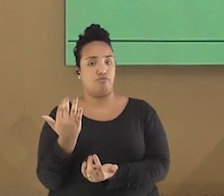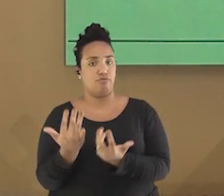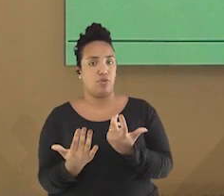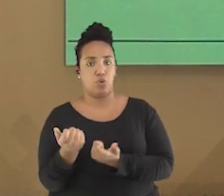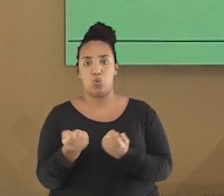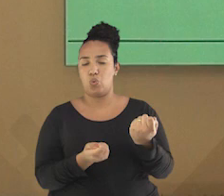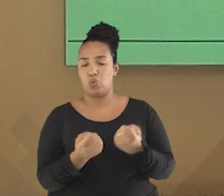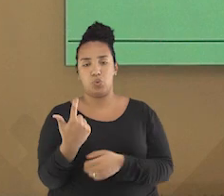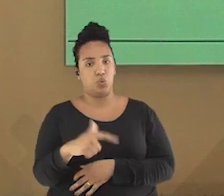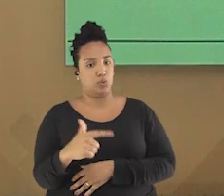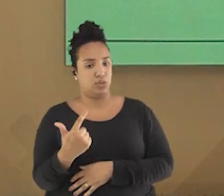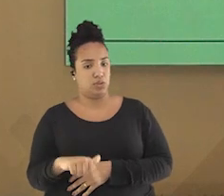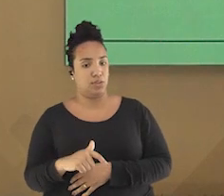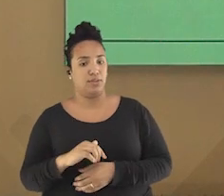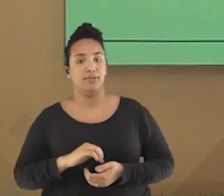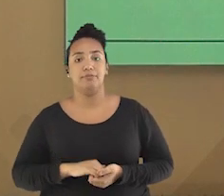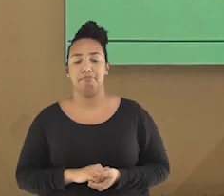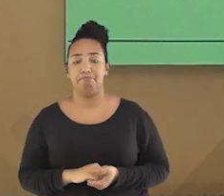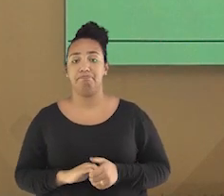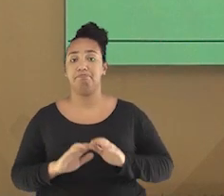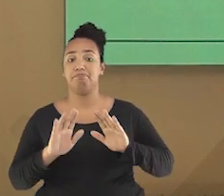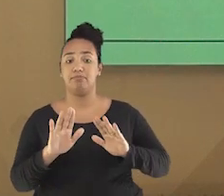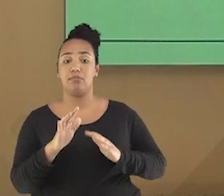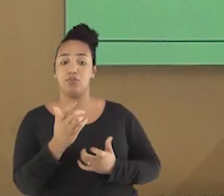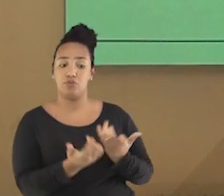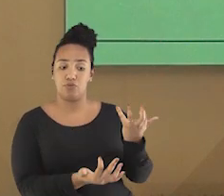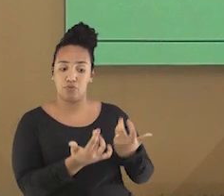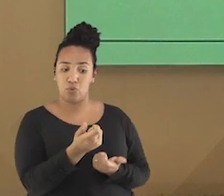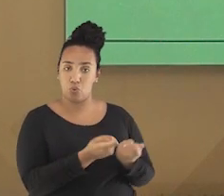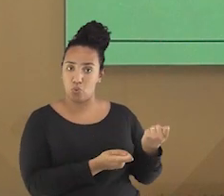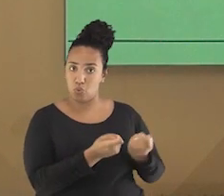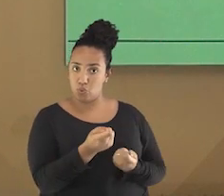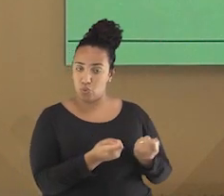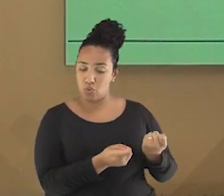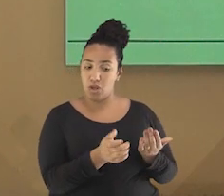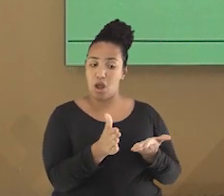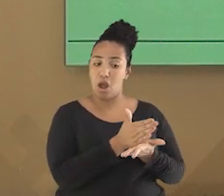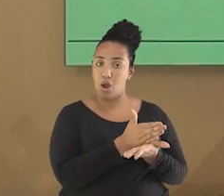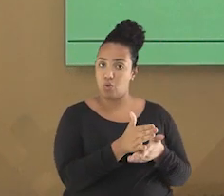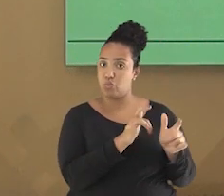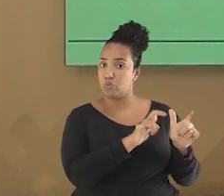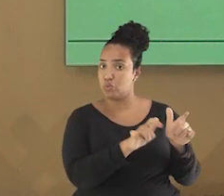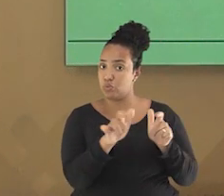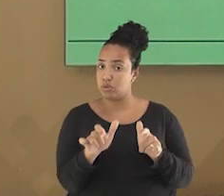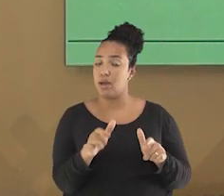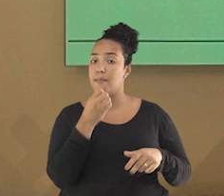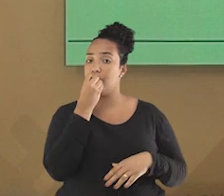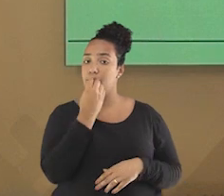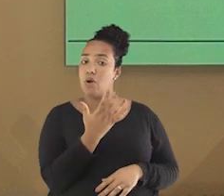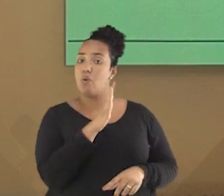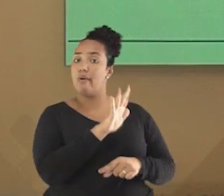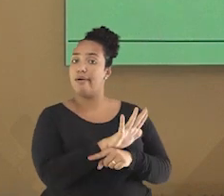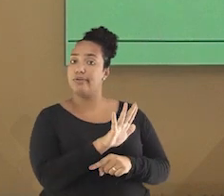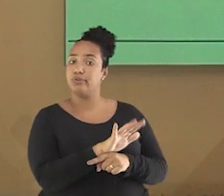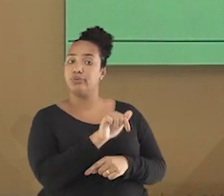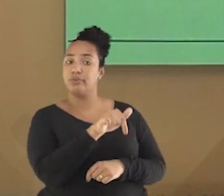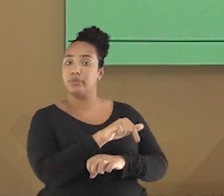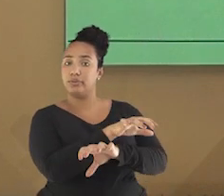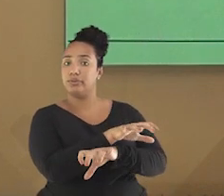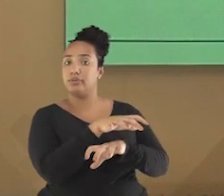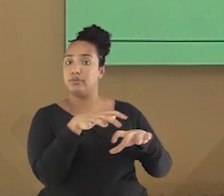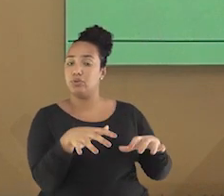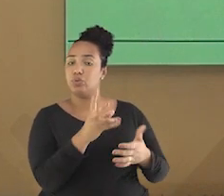descontrolados. Mas a prática do fogo controlado, em alguns casos, pode contribuir para manter